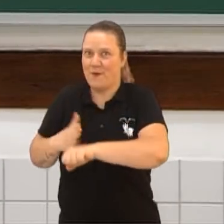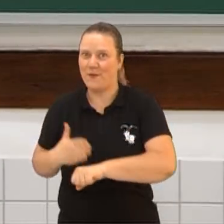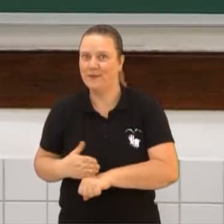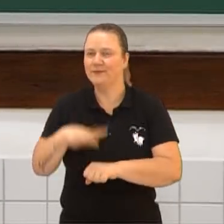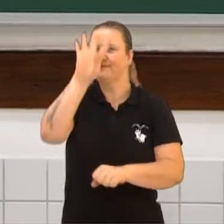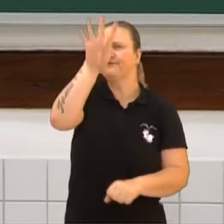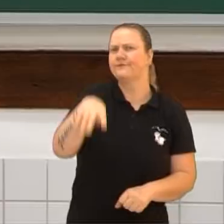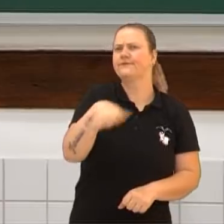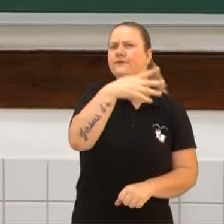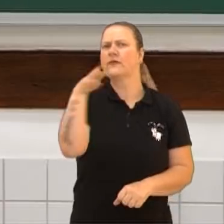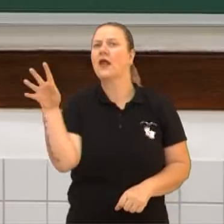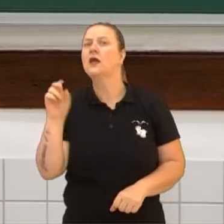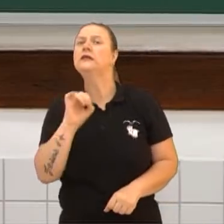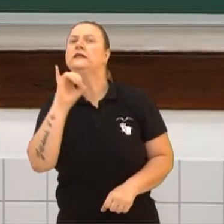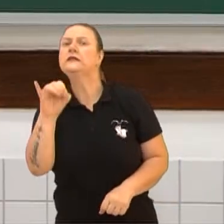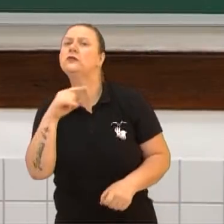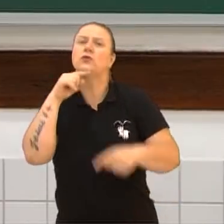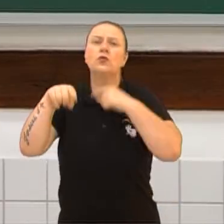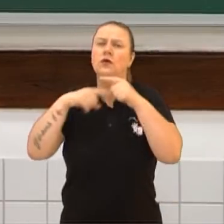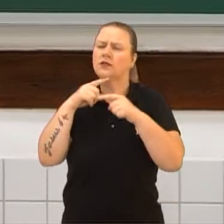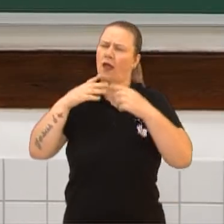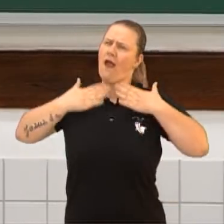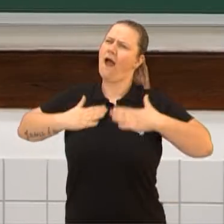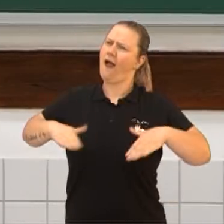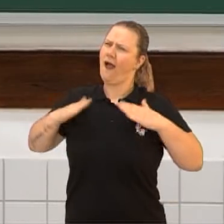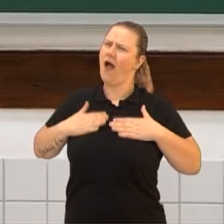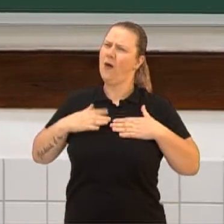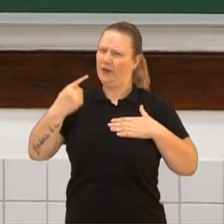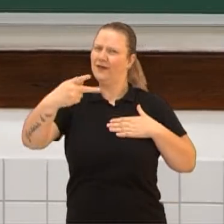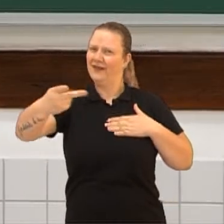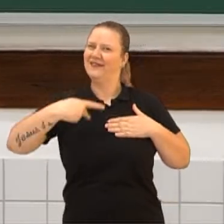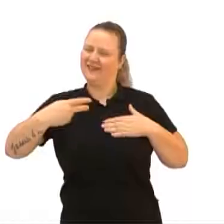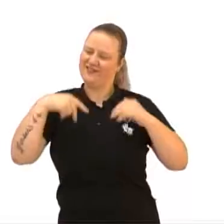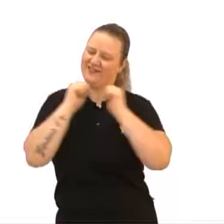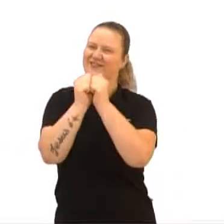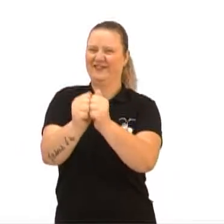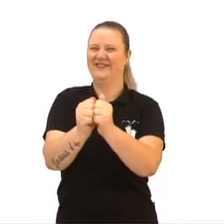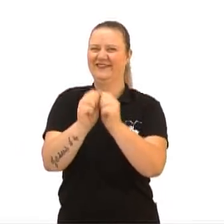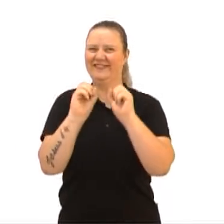você não consiga, você acompanha aqui comigo que eu vou fazer essa correção, tá bom?